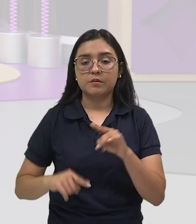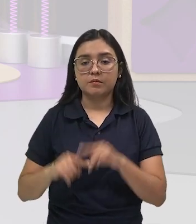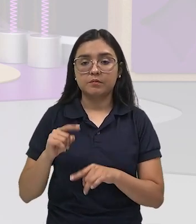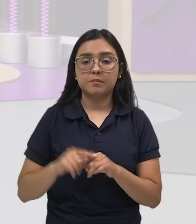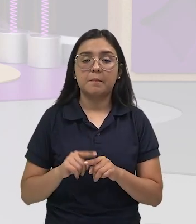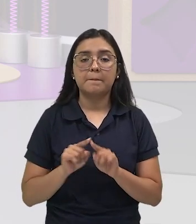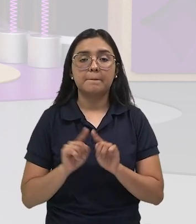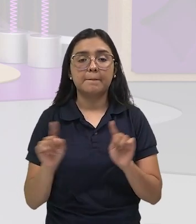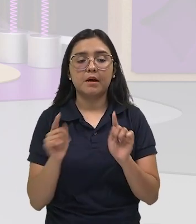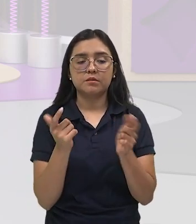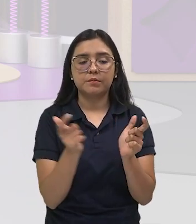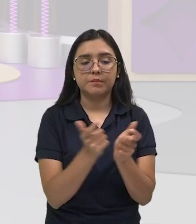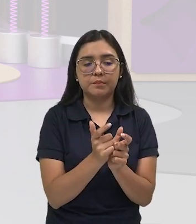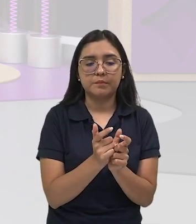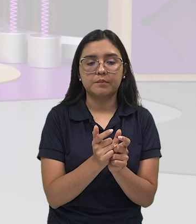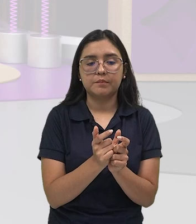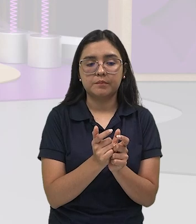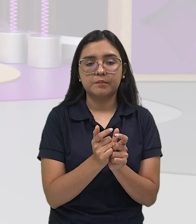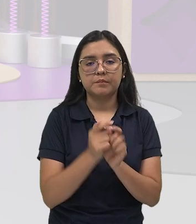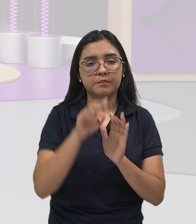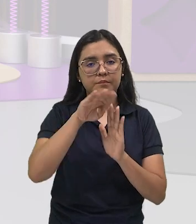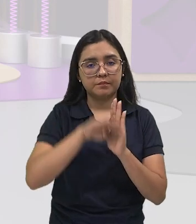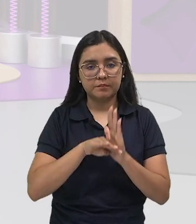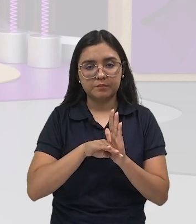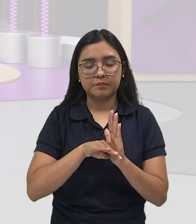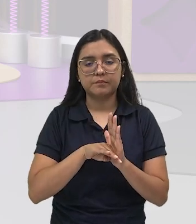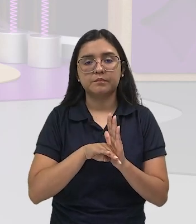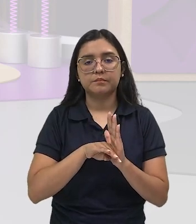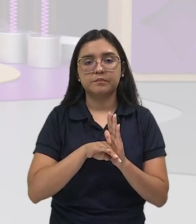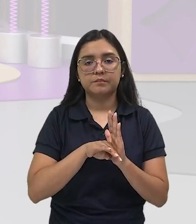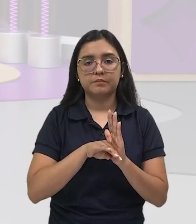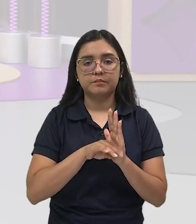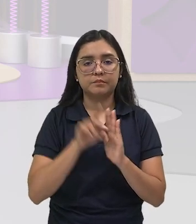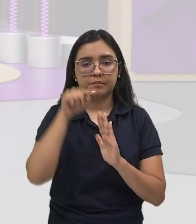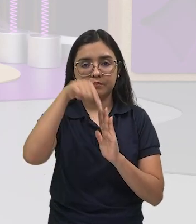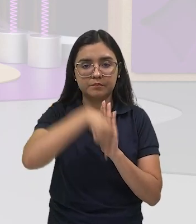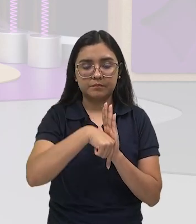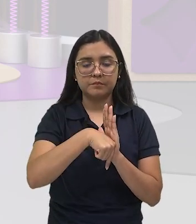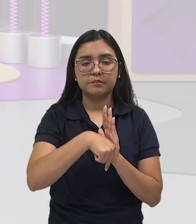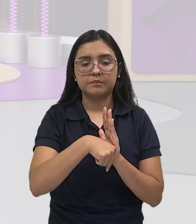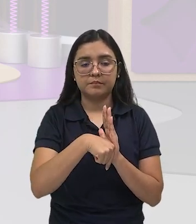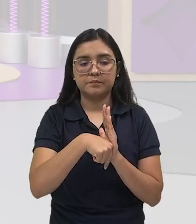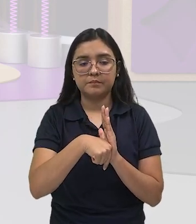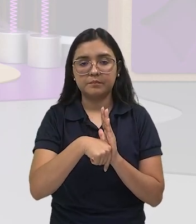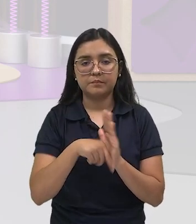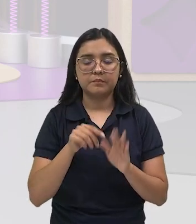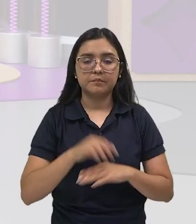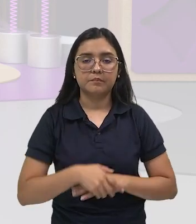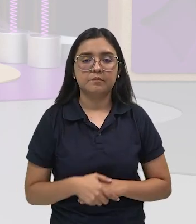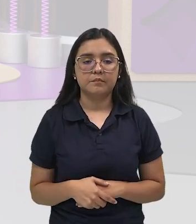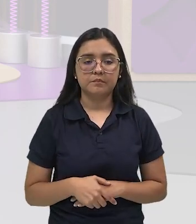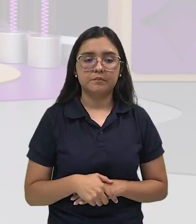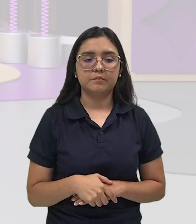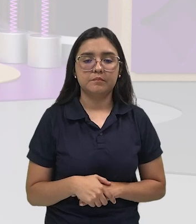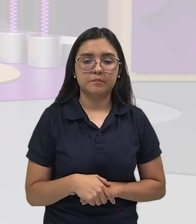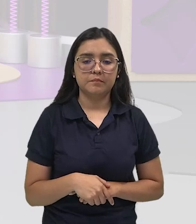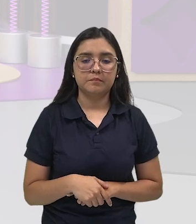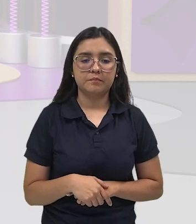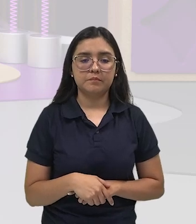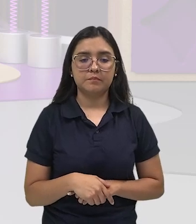eu reduzi a setinha para baixo, dizendo que está decrescendo. Olha. Decresceu a quantidade de